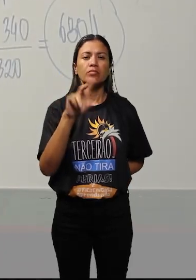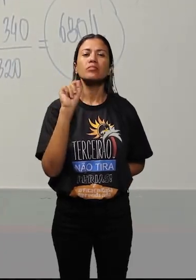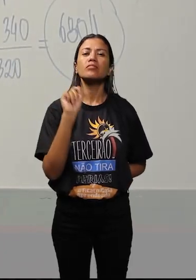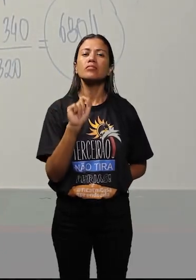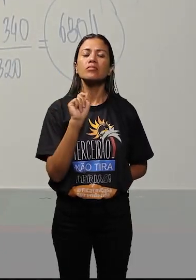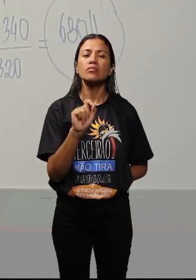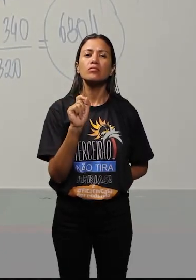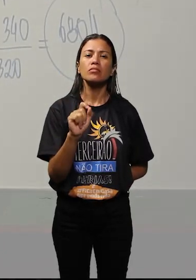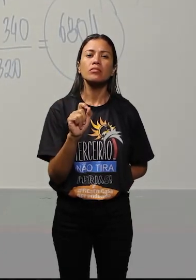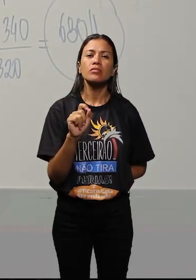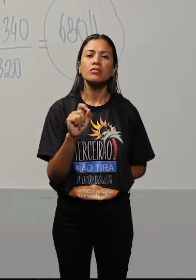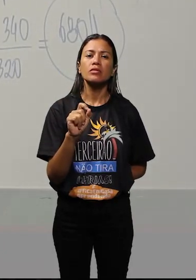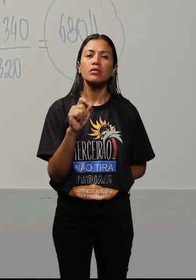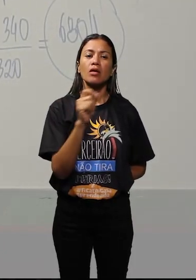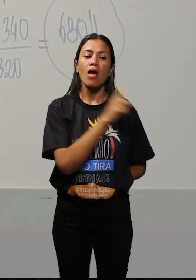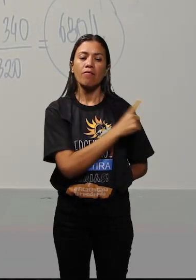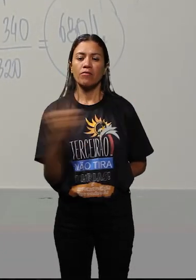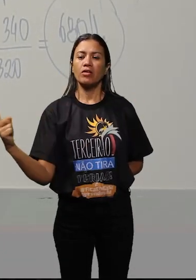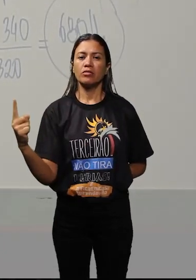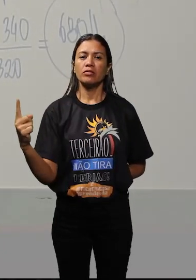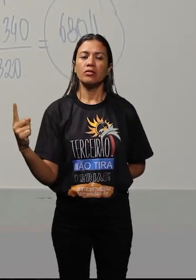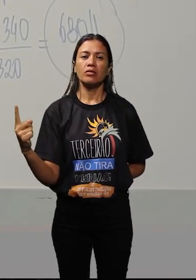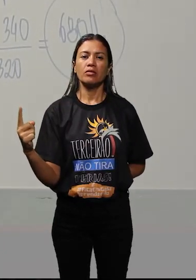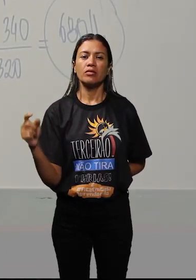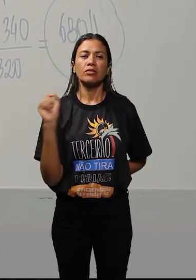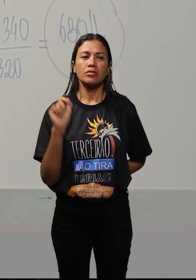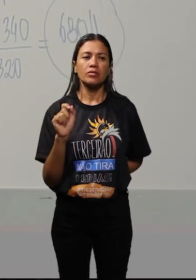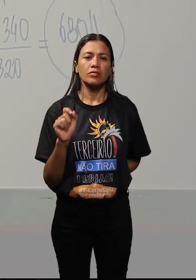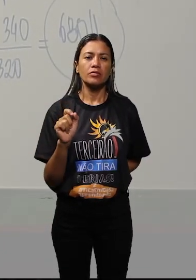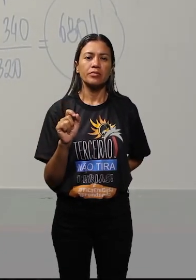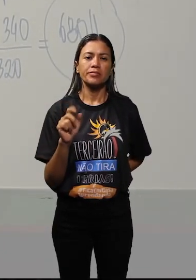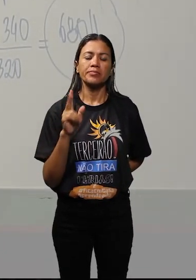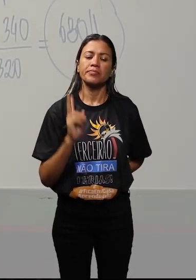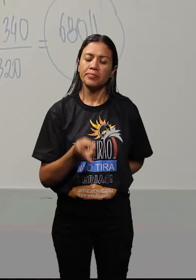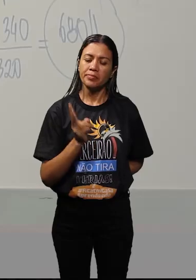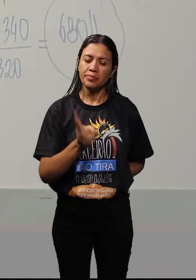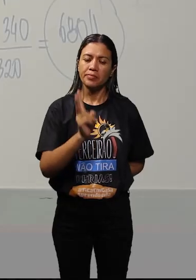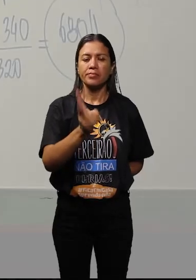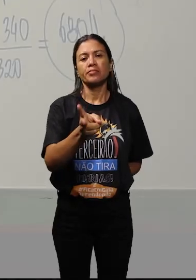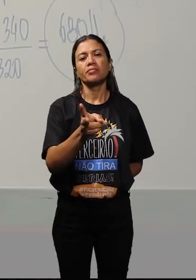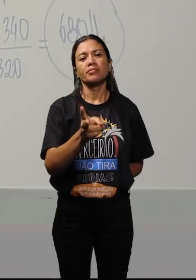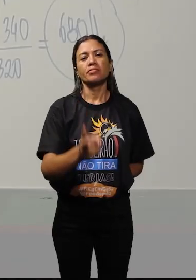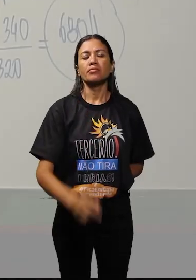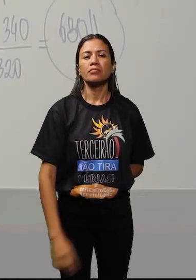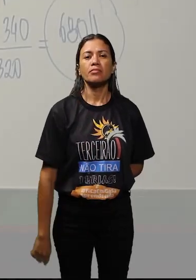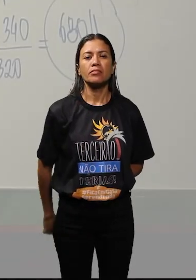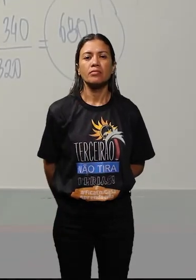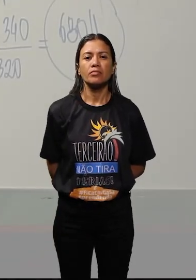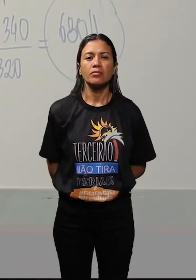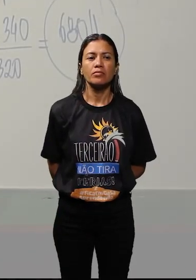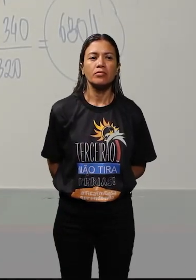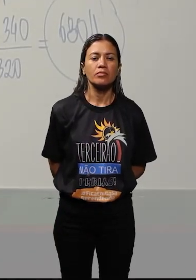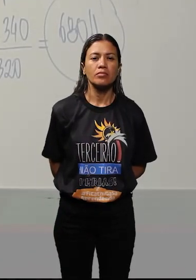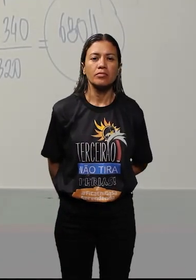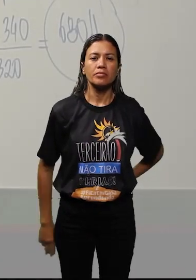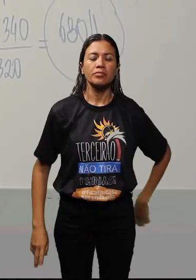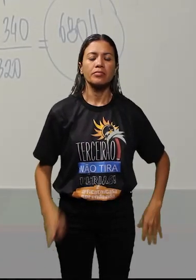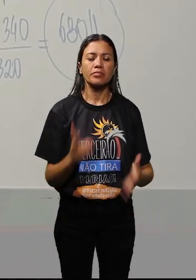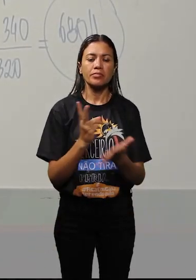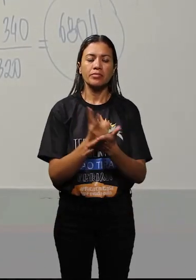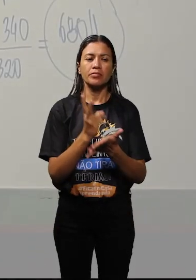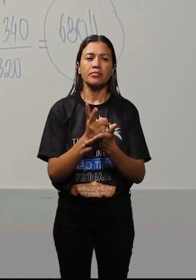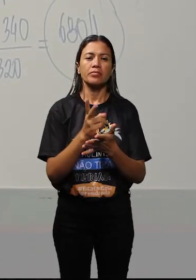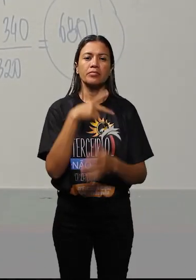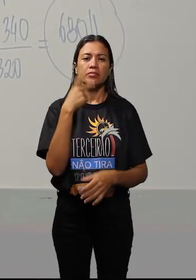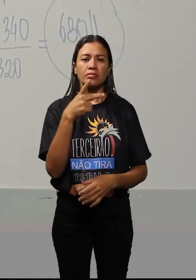vai acontecer? Frequência e comprimento de onda, eles se relacionam de maneira inversamente proporcional. Ou